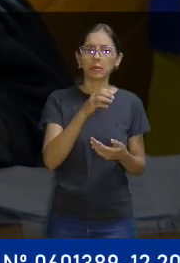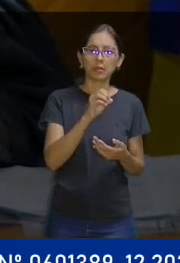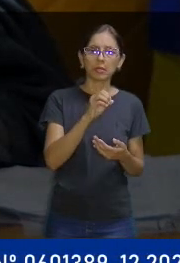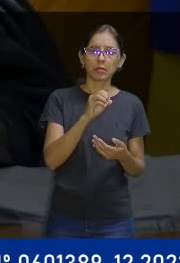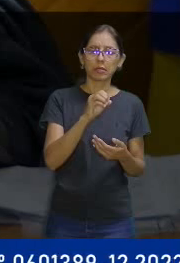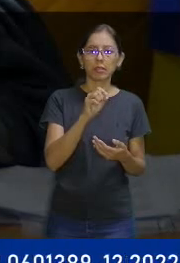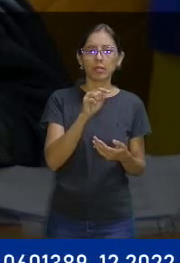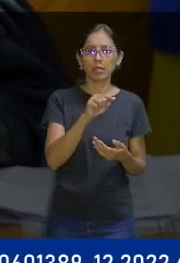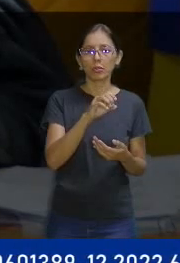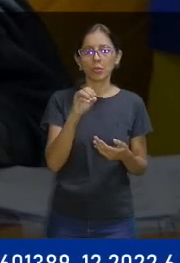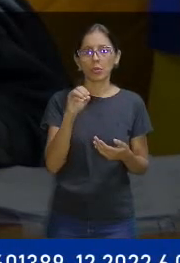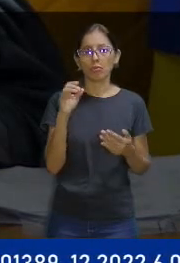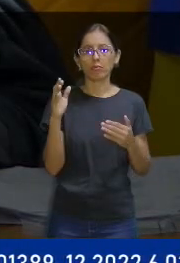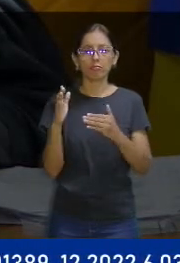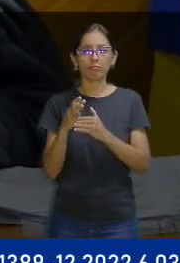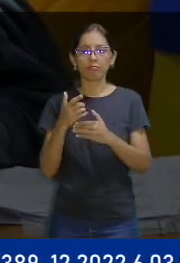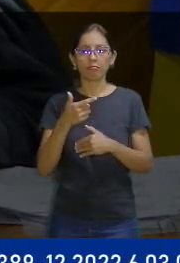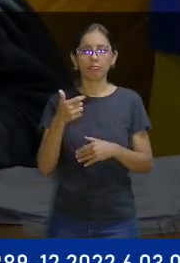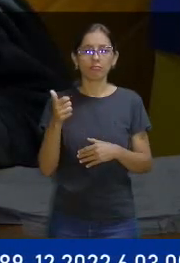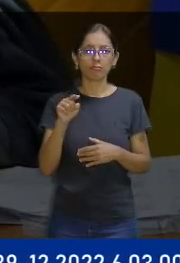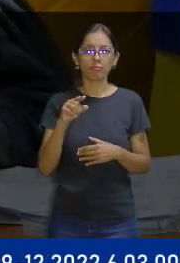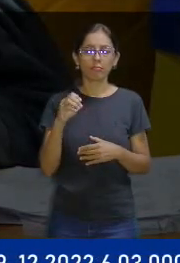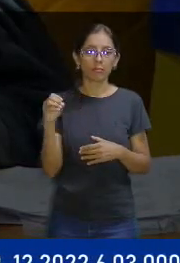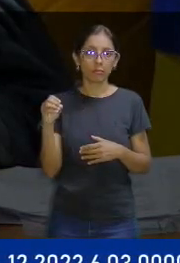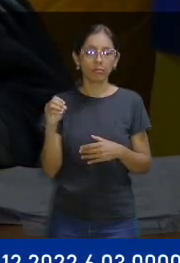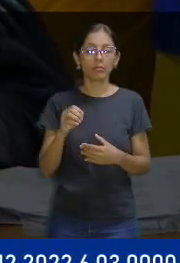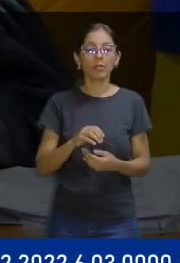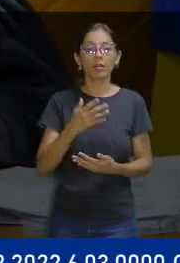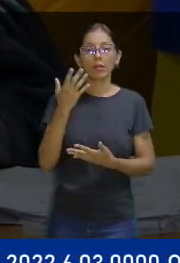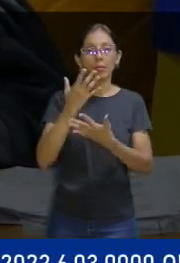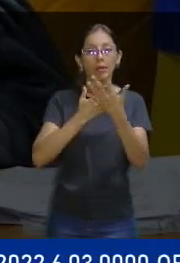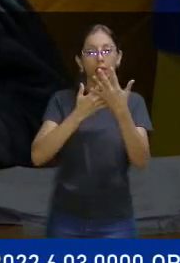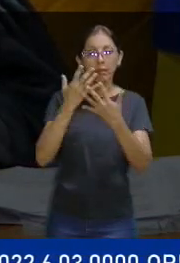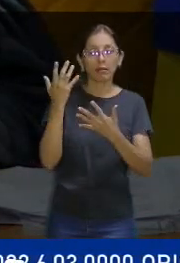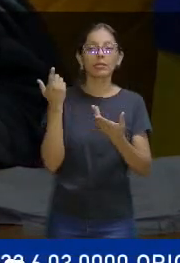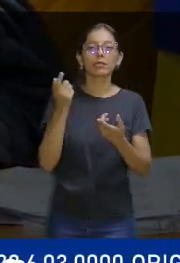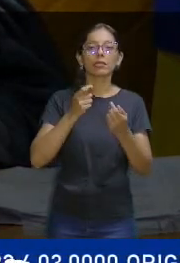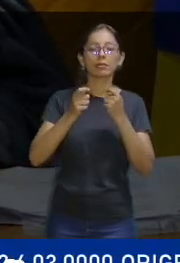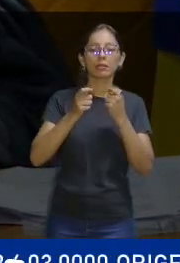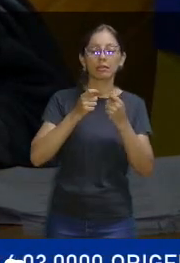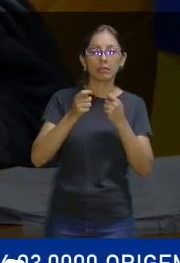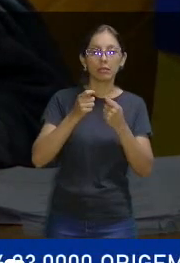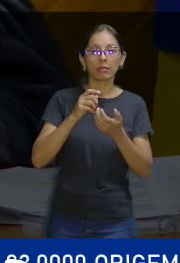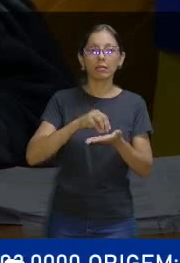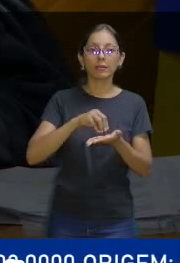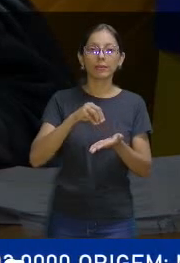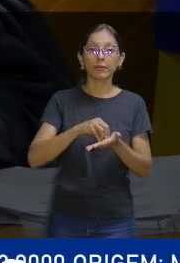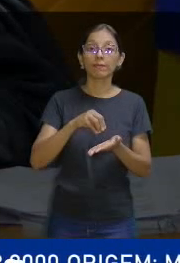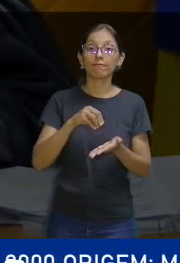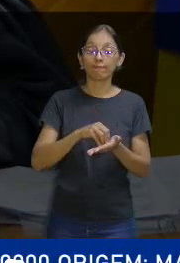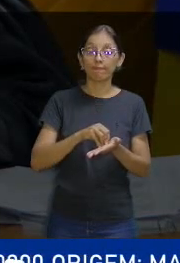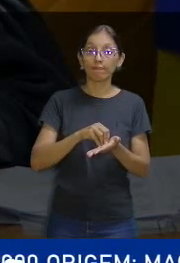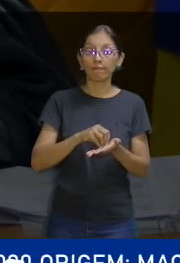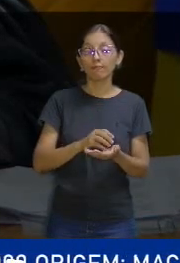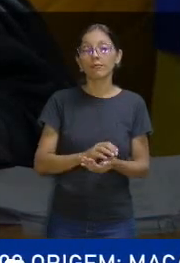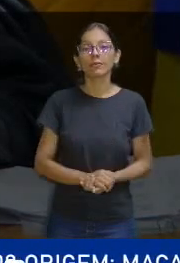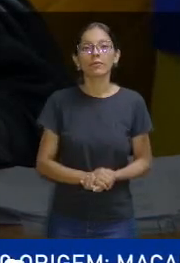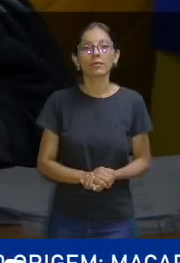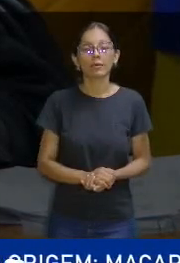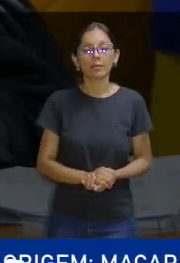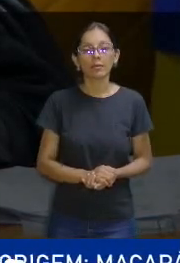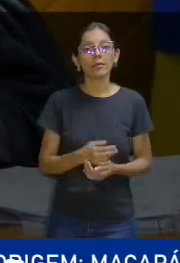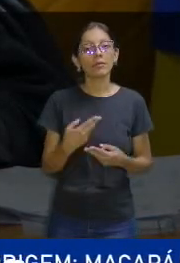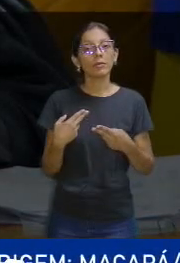mil, compromete a transparência e a economicidade, já que não se demonstrou a utilização eficiente